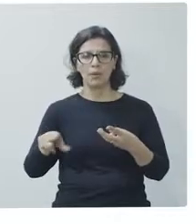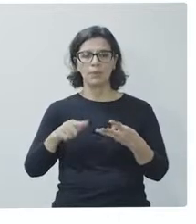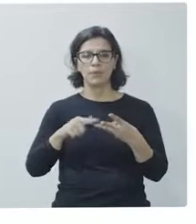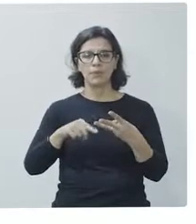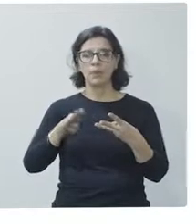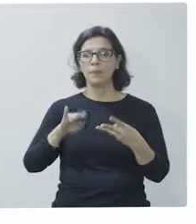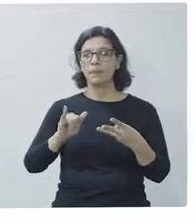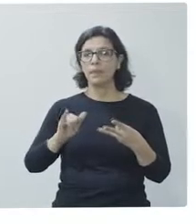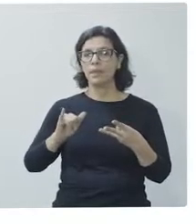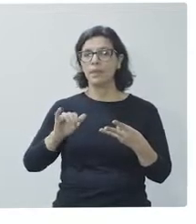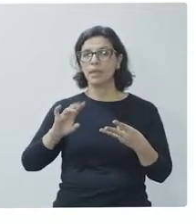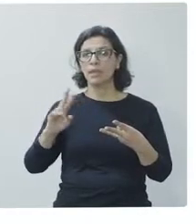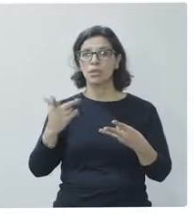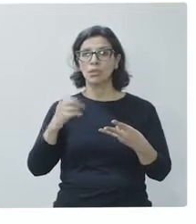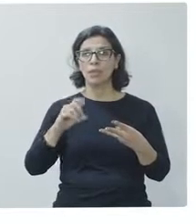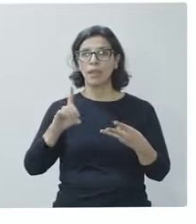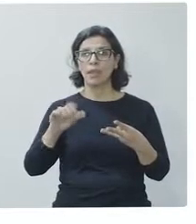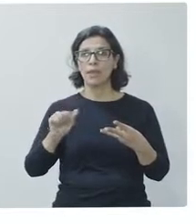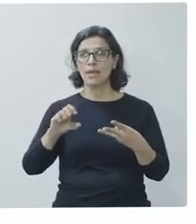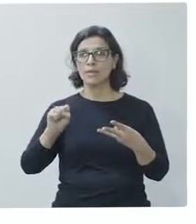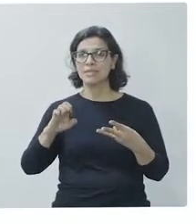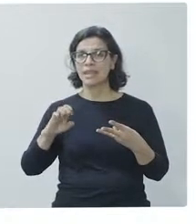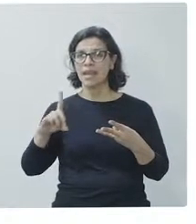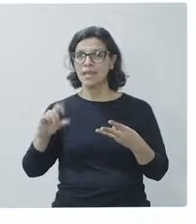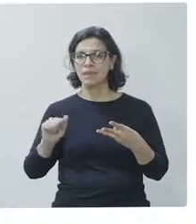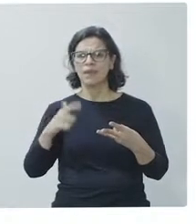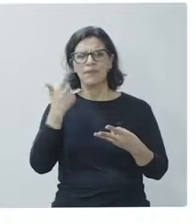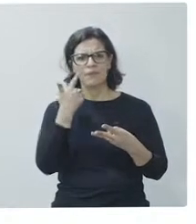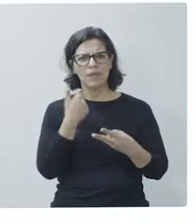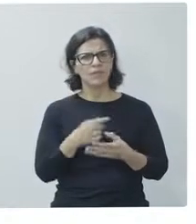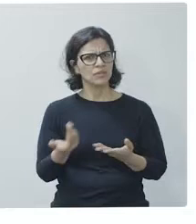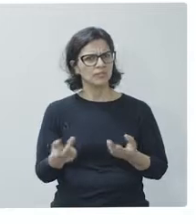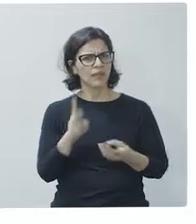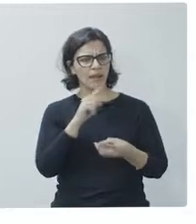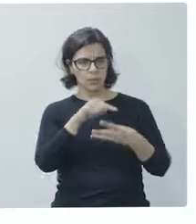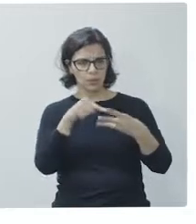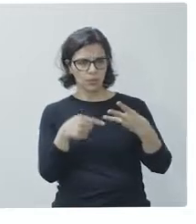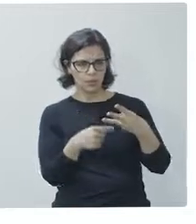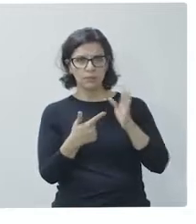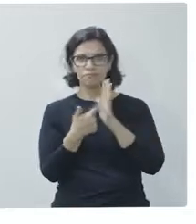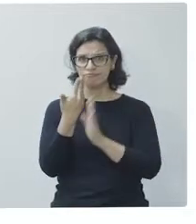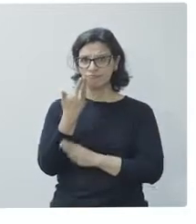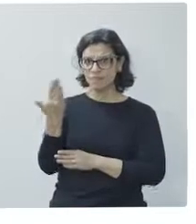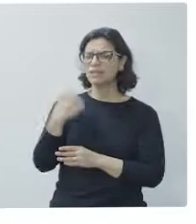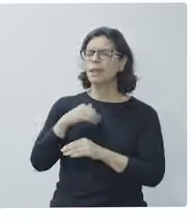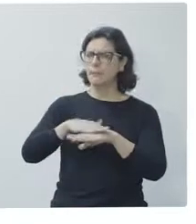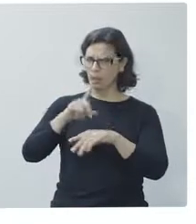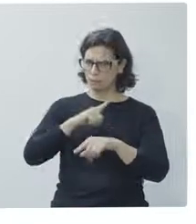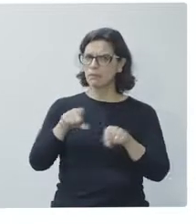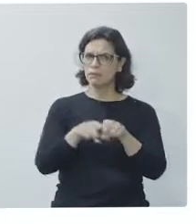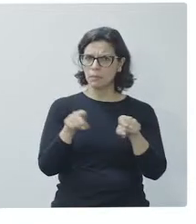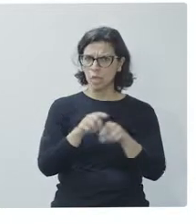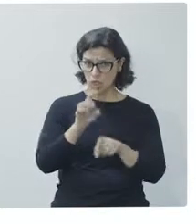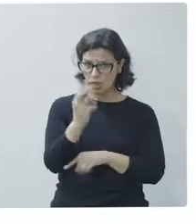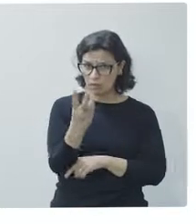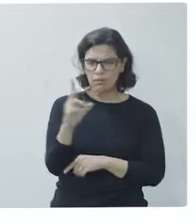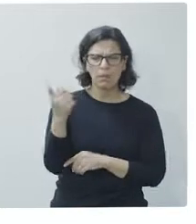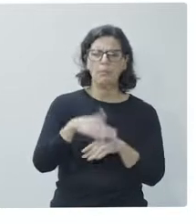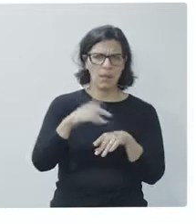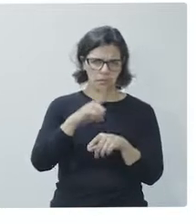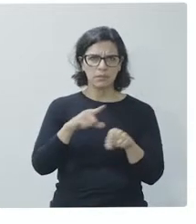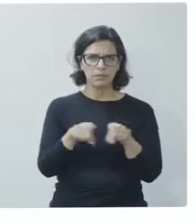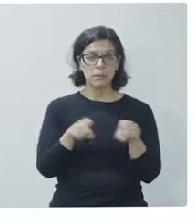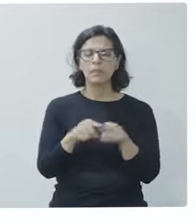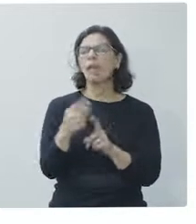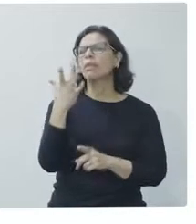O Bicho da Seda. É bem interessante essas obras. Trouxe essas três obras. Tem mais. Ah, não são somente essas três,